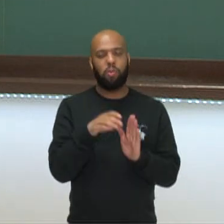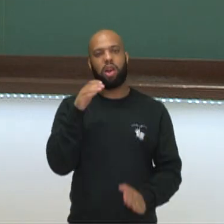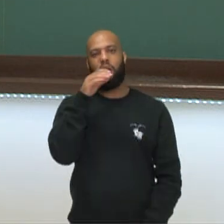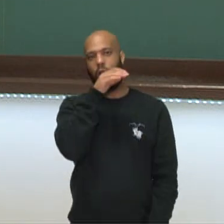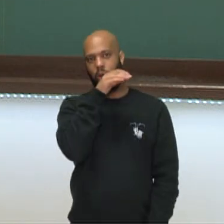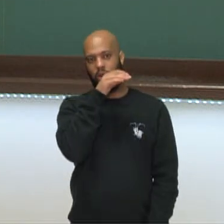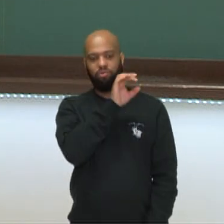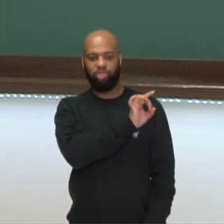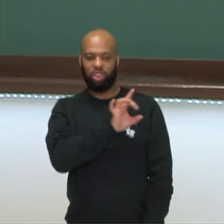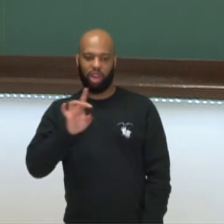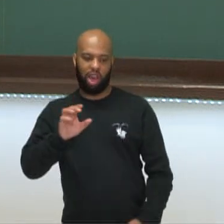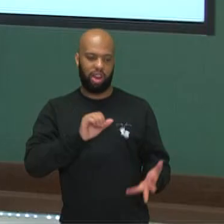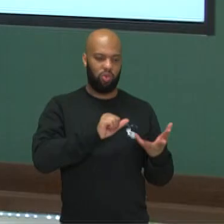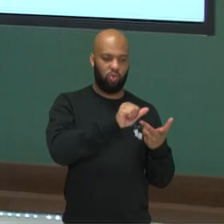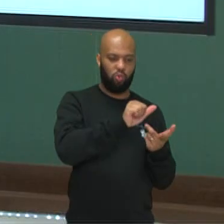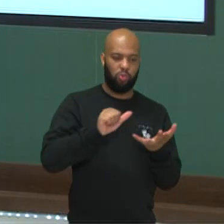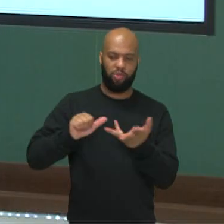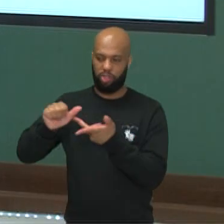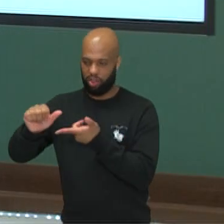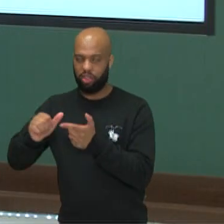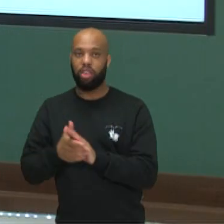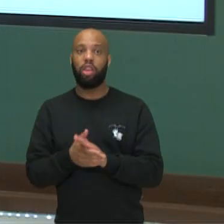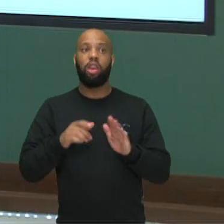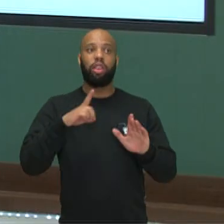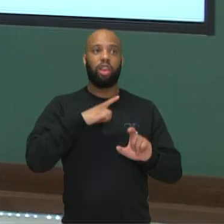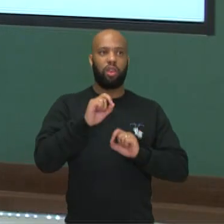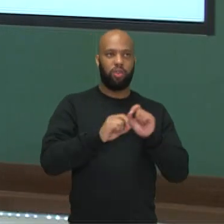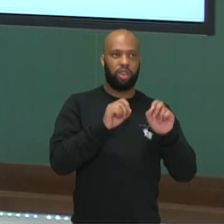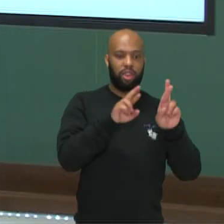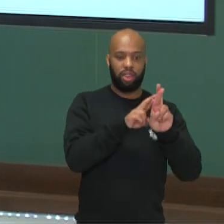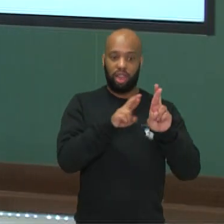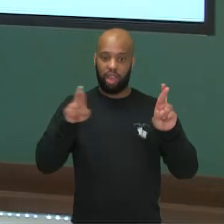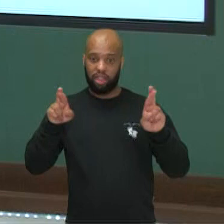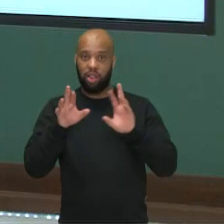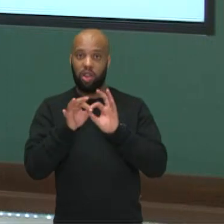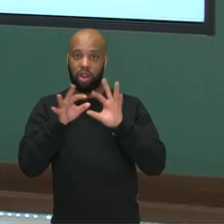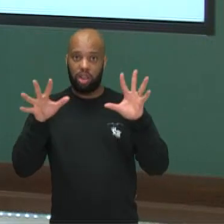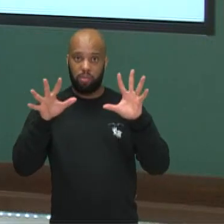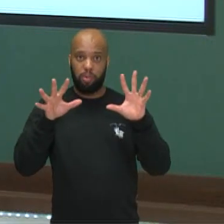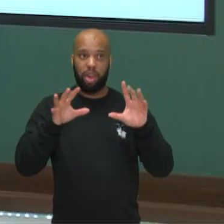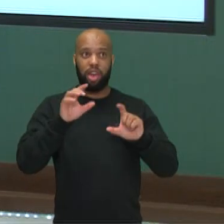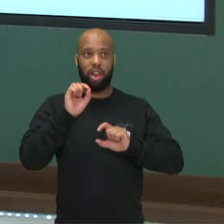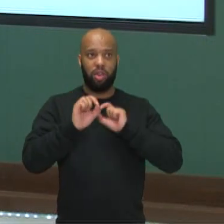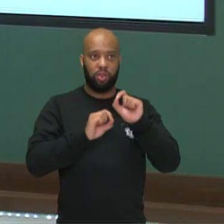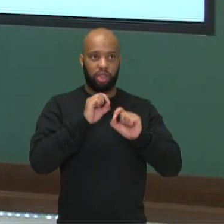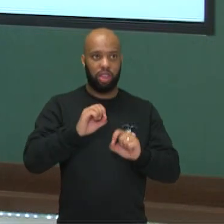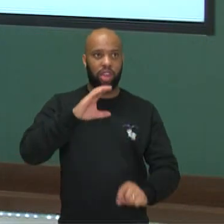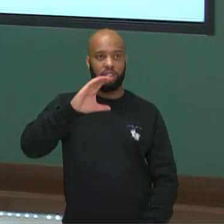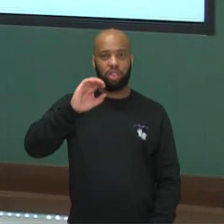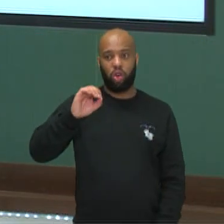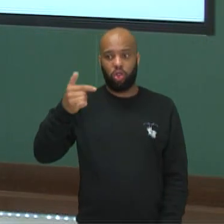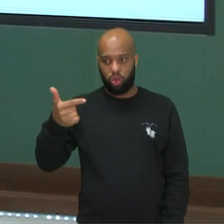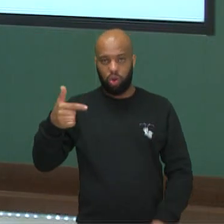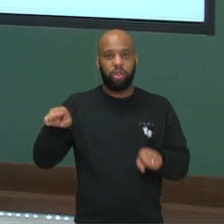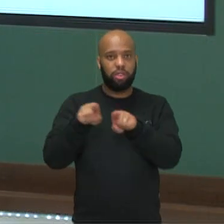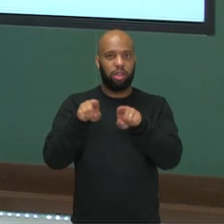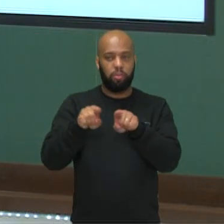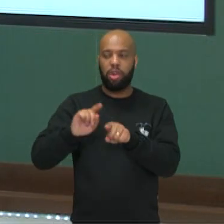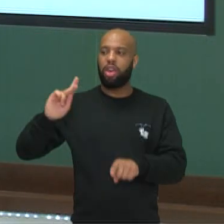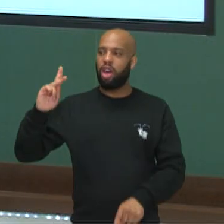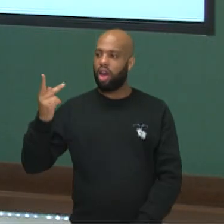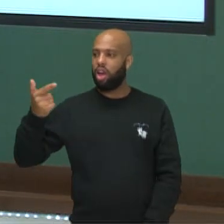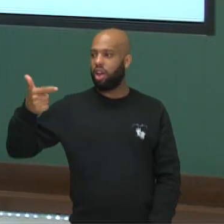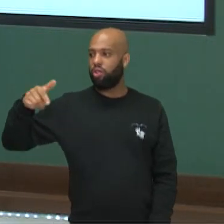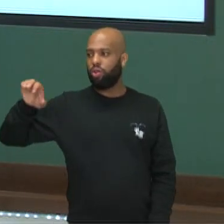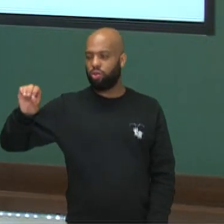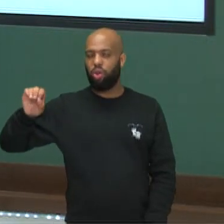a reação química vai liberar gás carbônico e água. Qual tem um maior potencial de